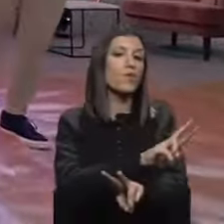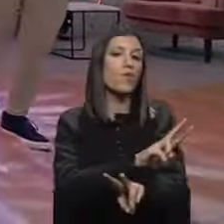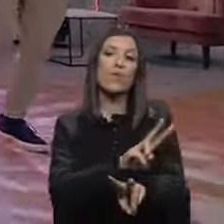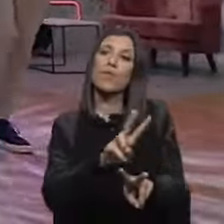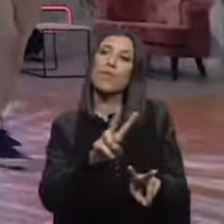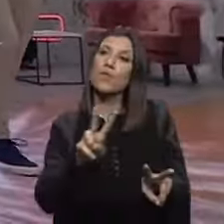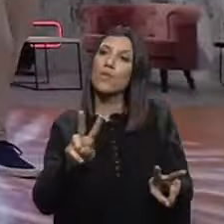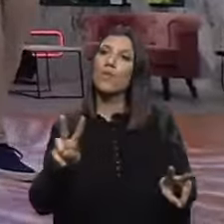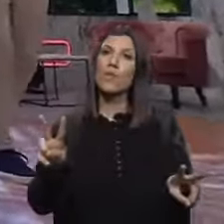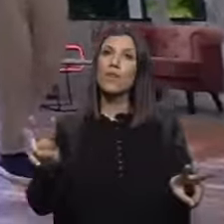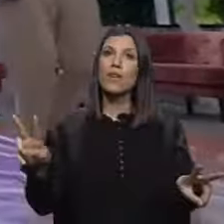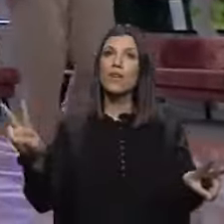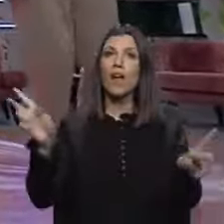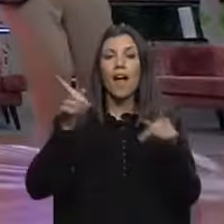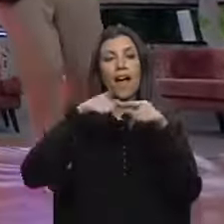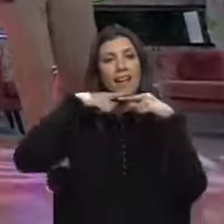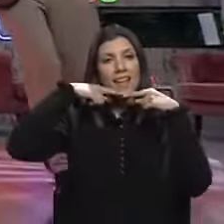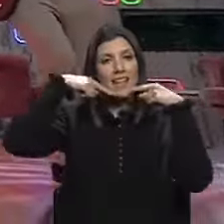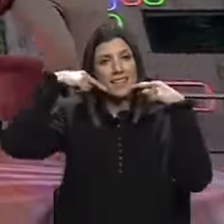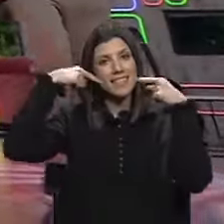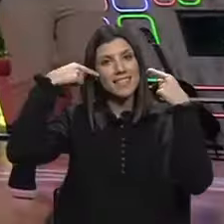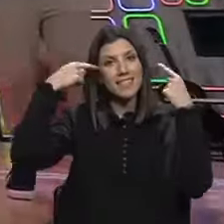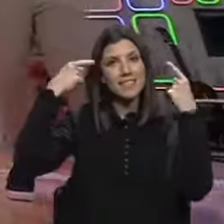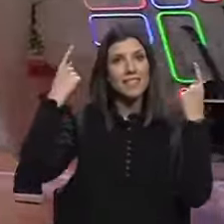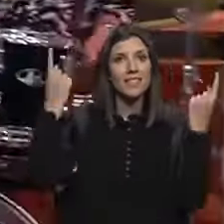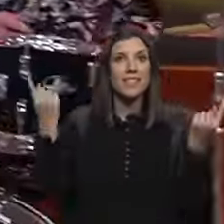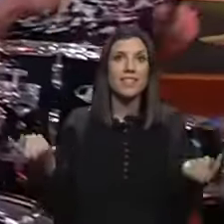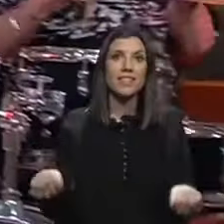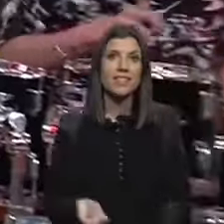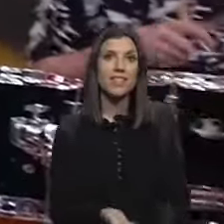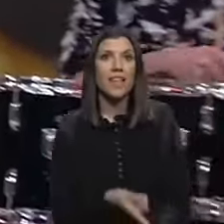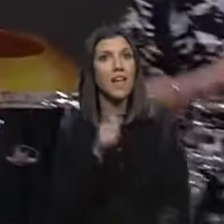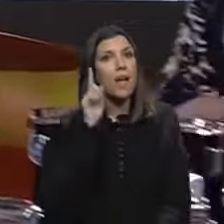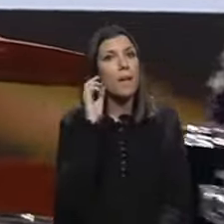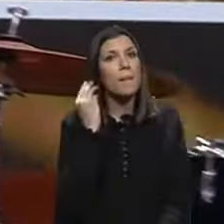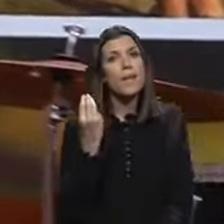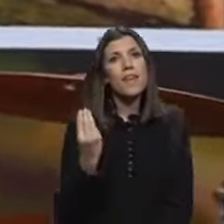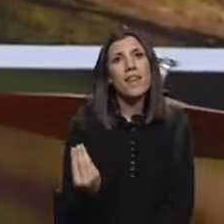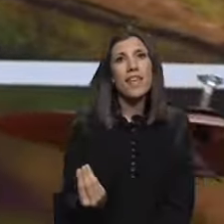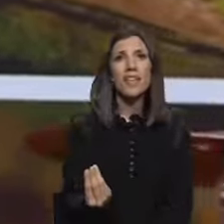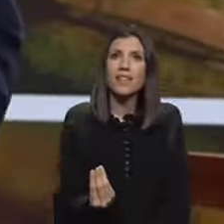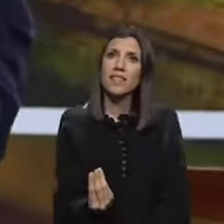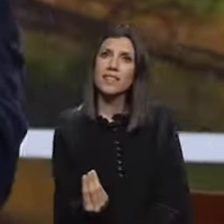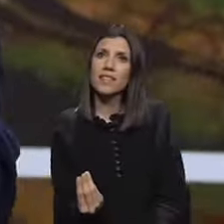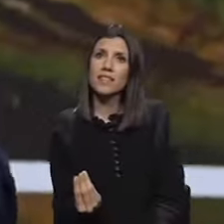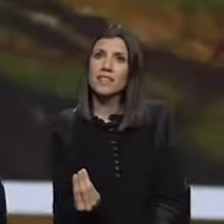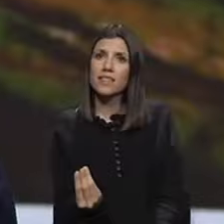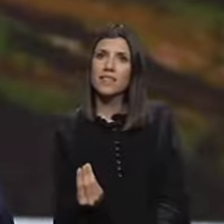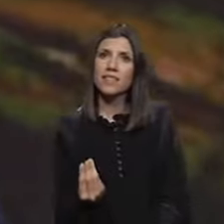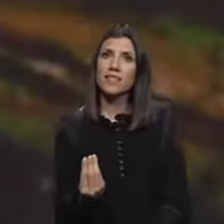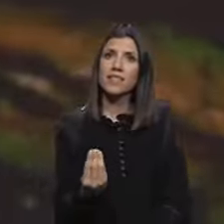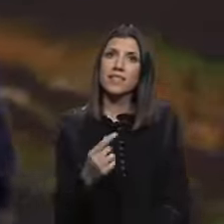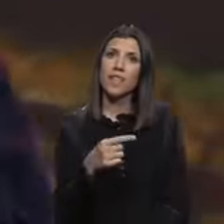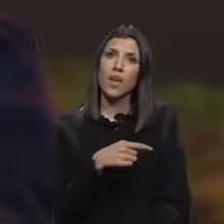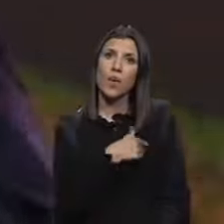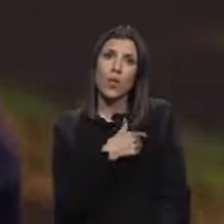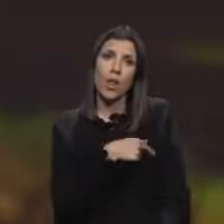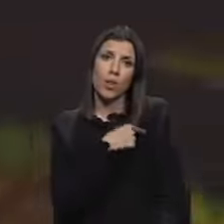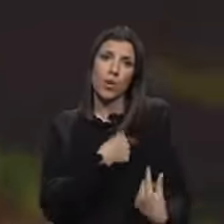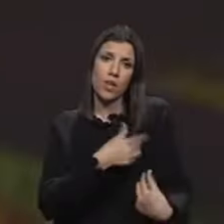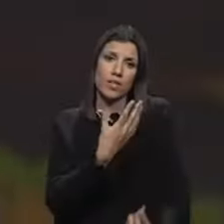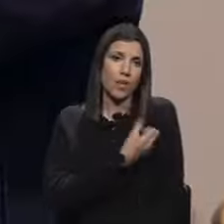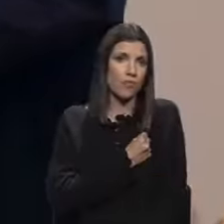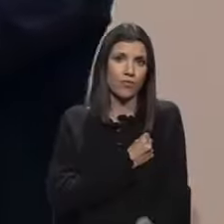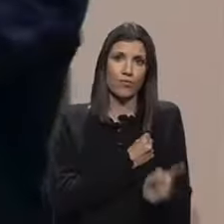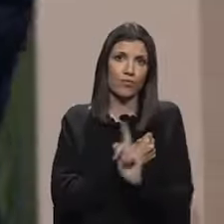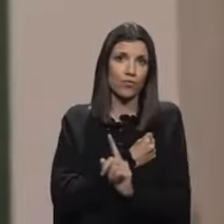Olhas e sorris. Mas a menina e moça não me conquista, porque eu